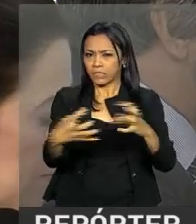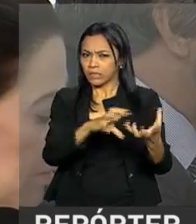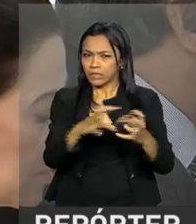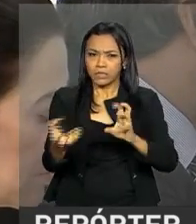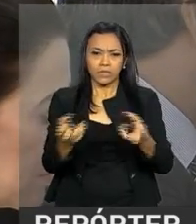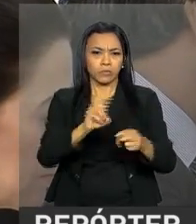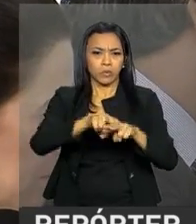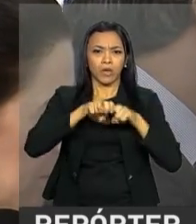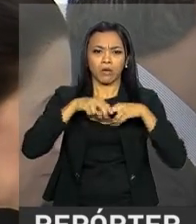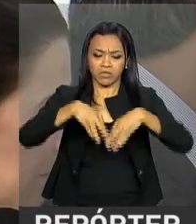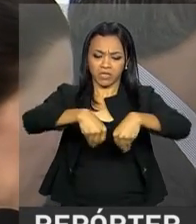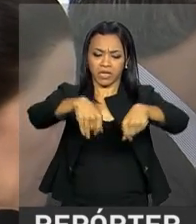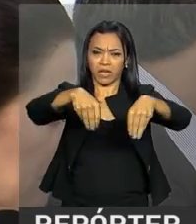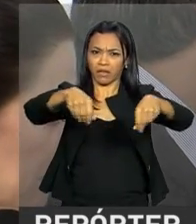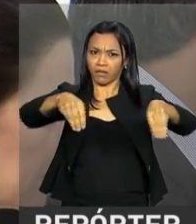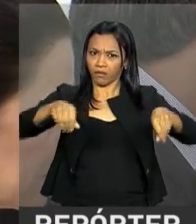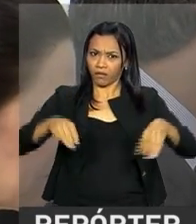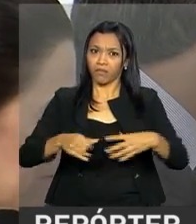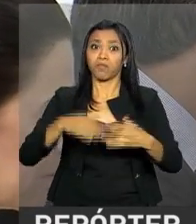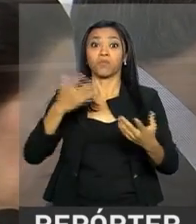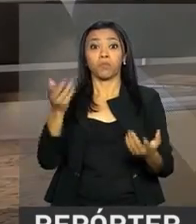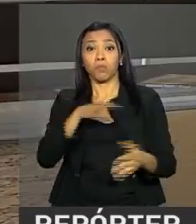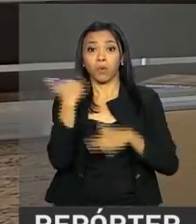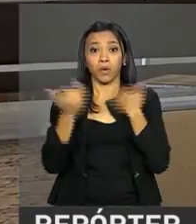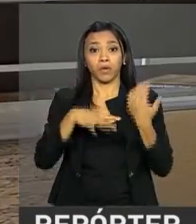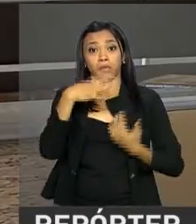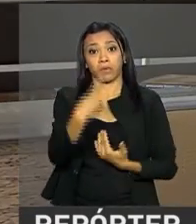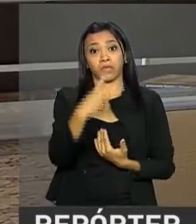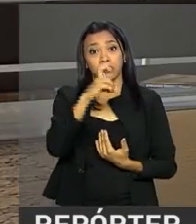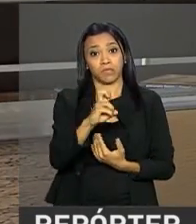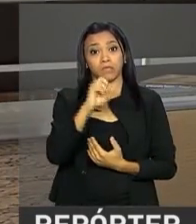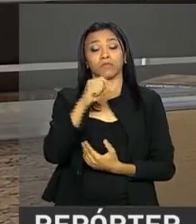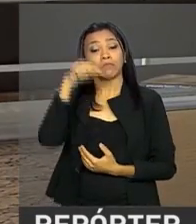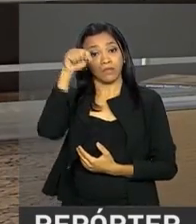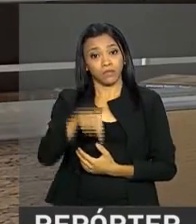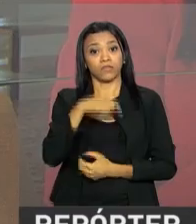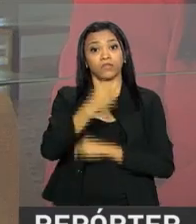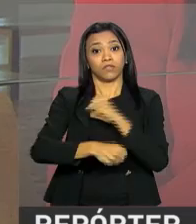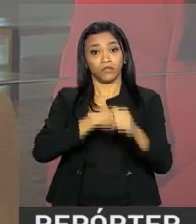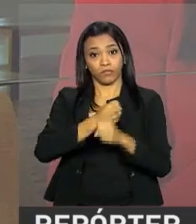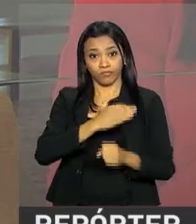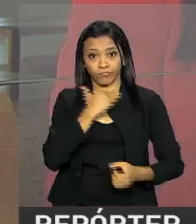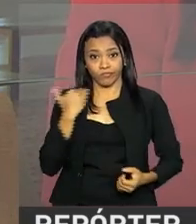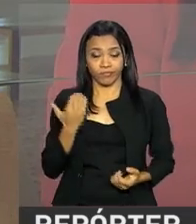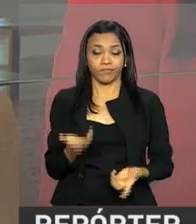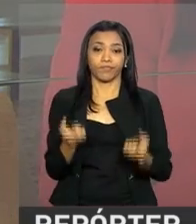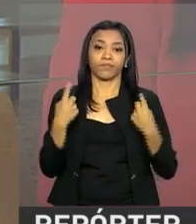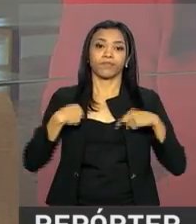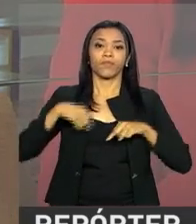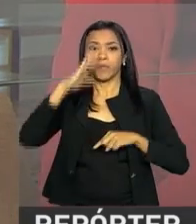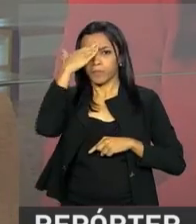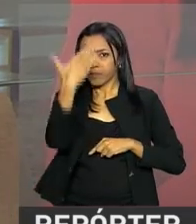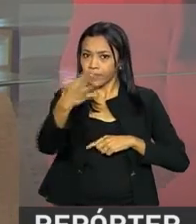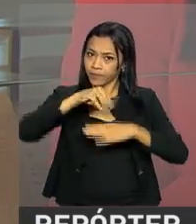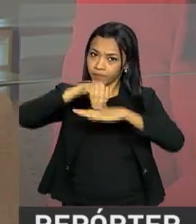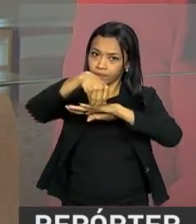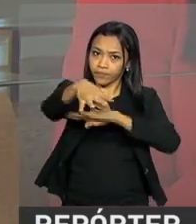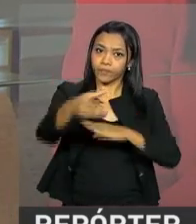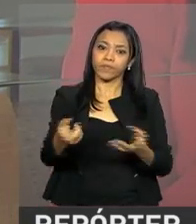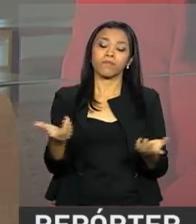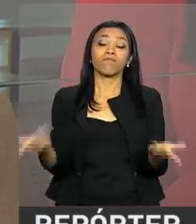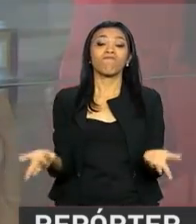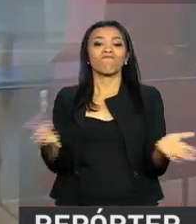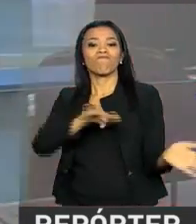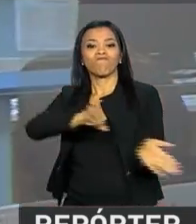45 mortes somente nesse ano volto com você no estúdio leandro obrigado paulo pelas suas informações do palácio planalto e